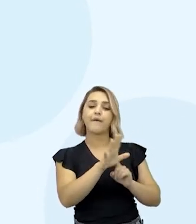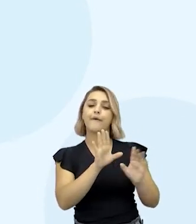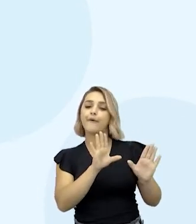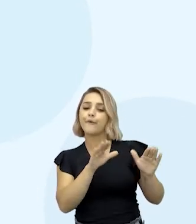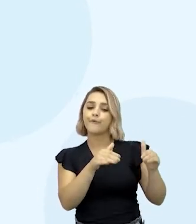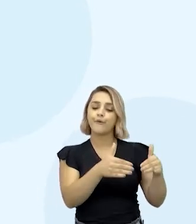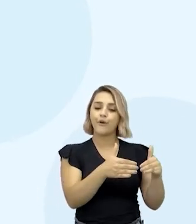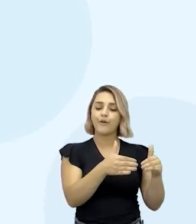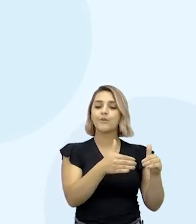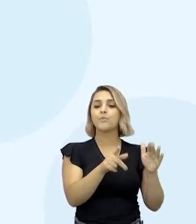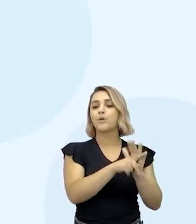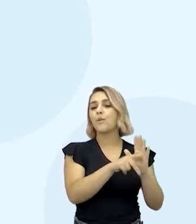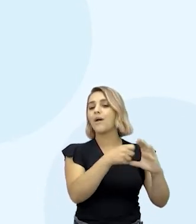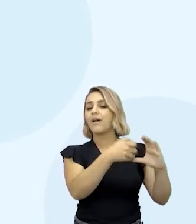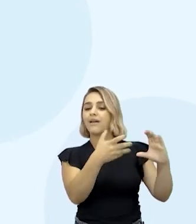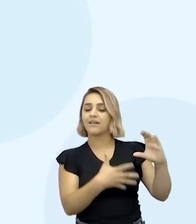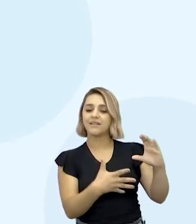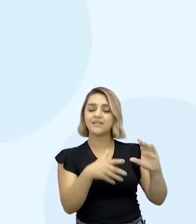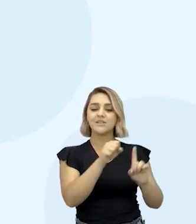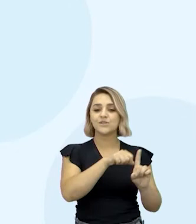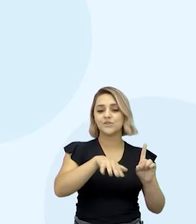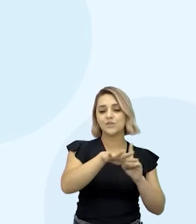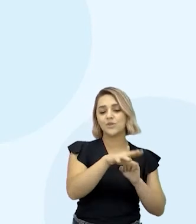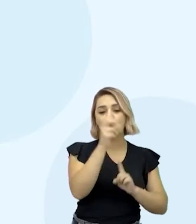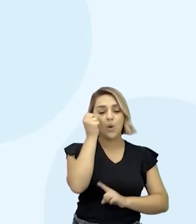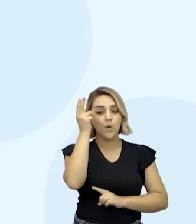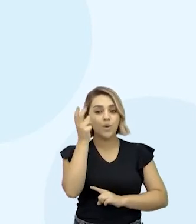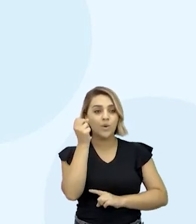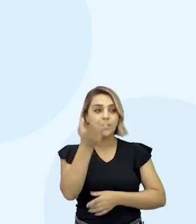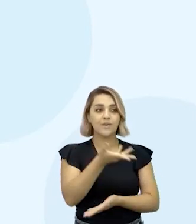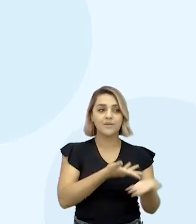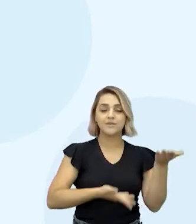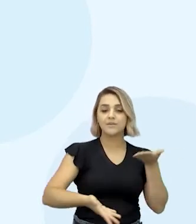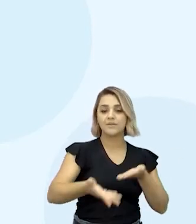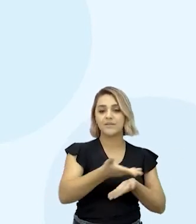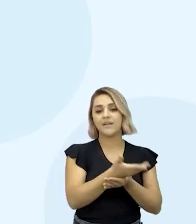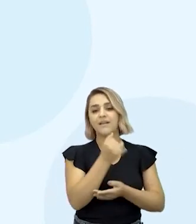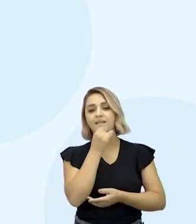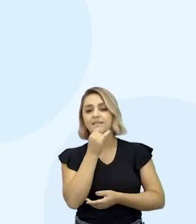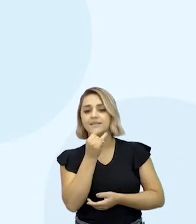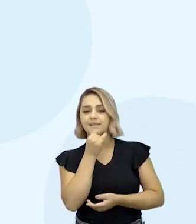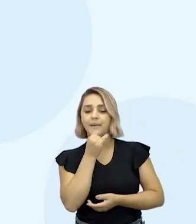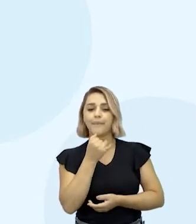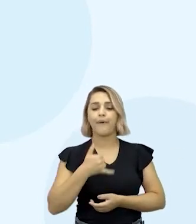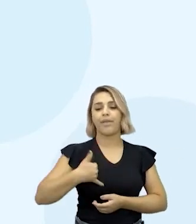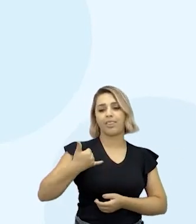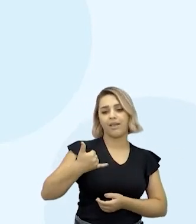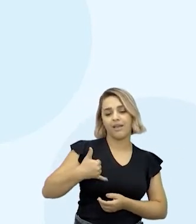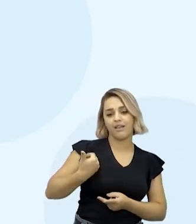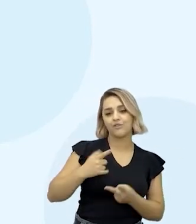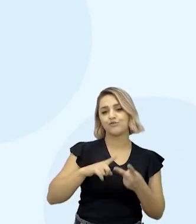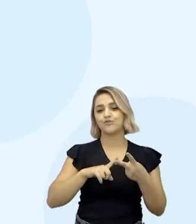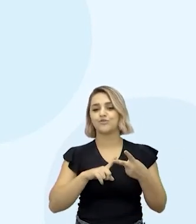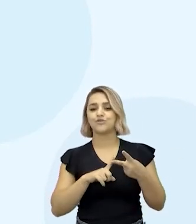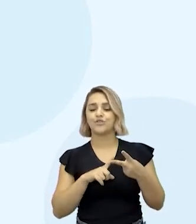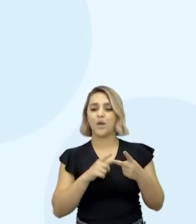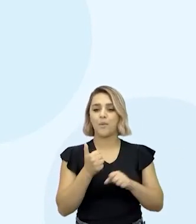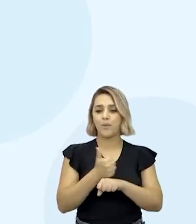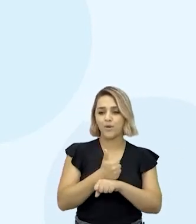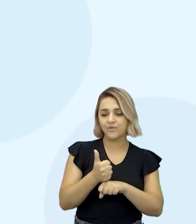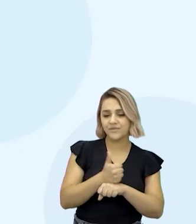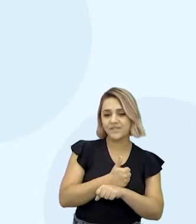características socioculturais compartilhadas pelos falantes. Classe socioeconômica, idade, profissão,